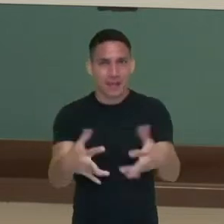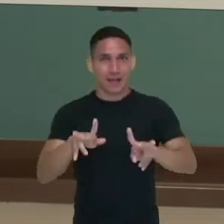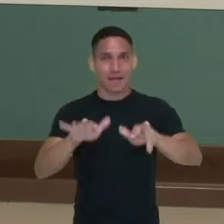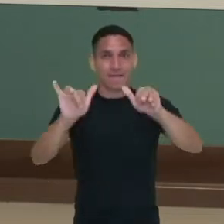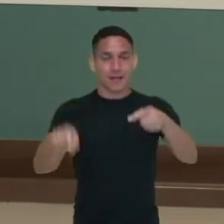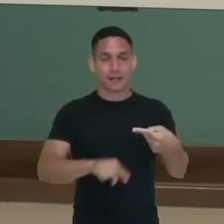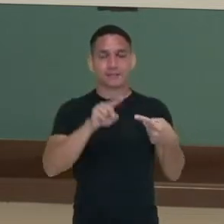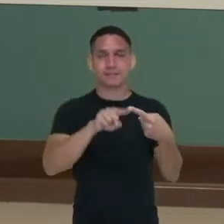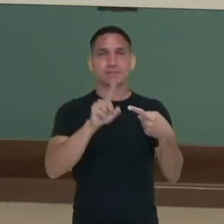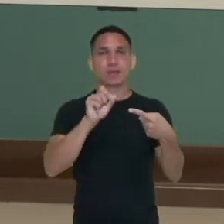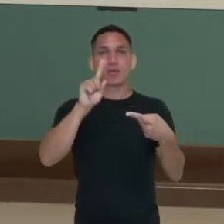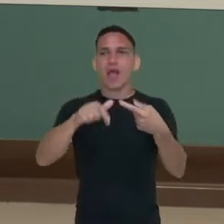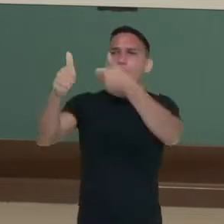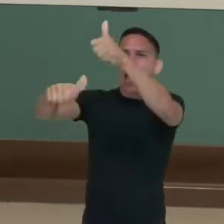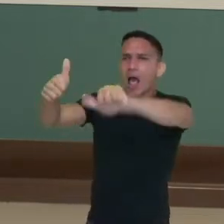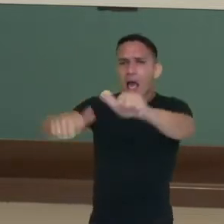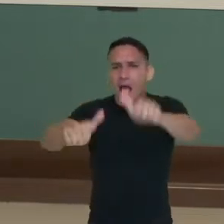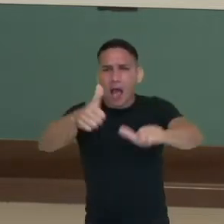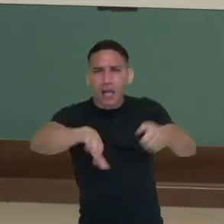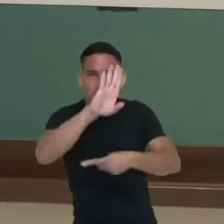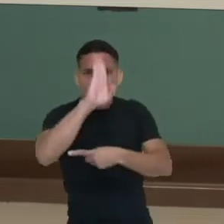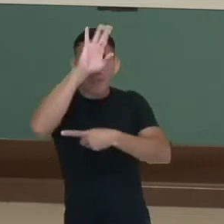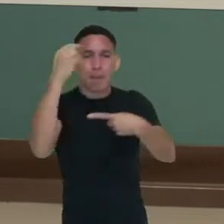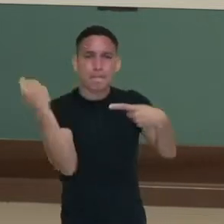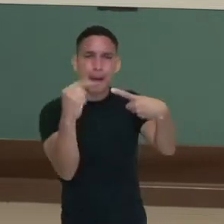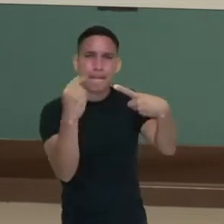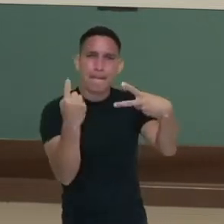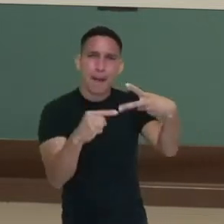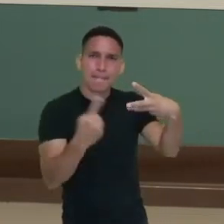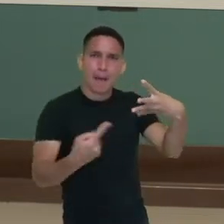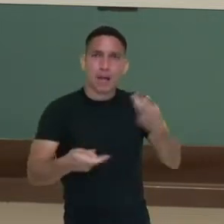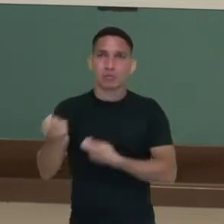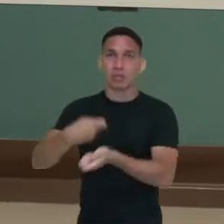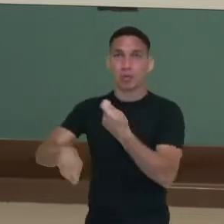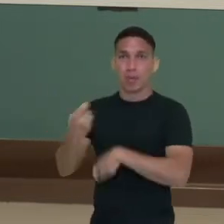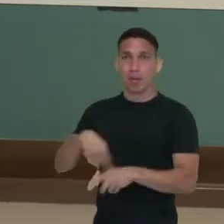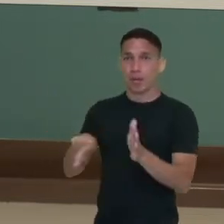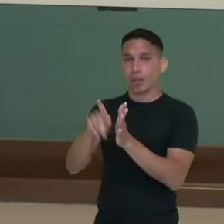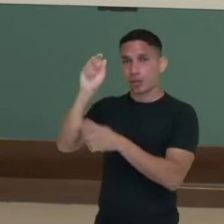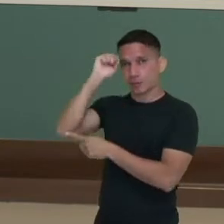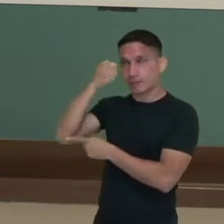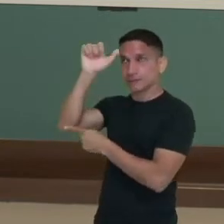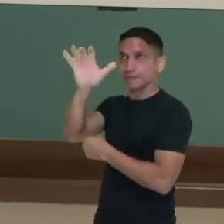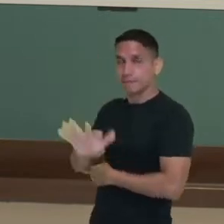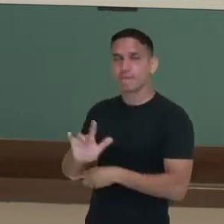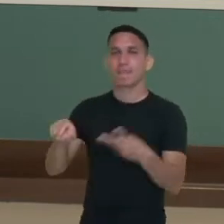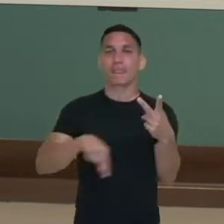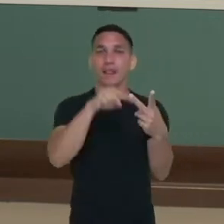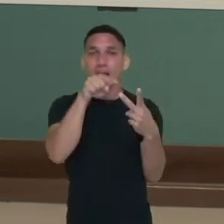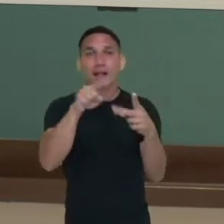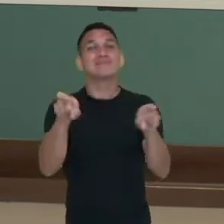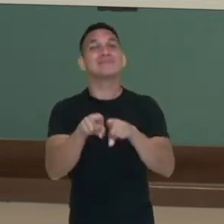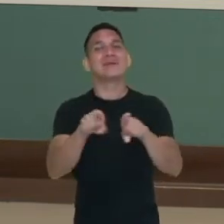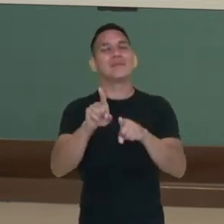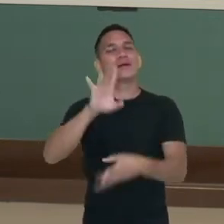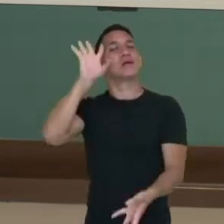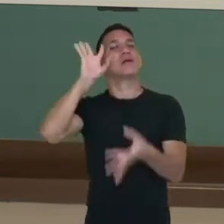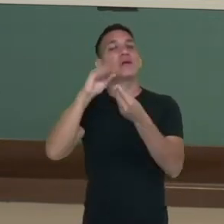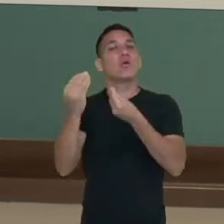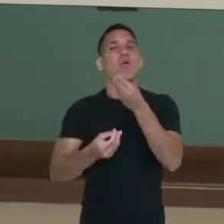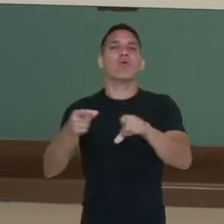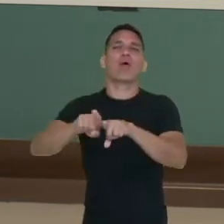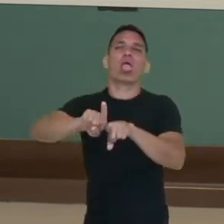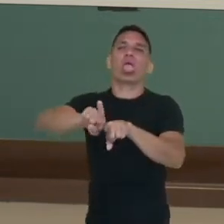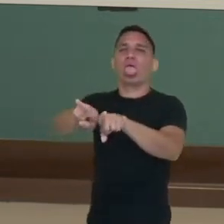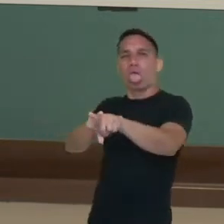Os objetivos são analisar os principais aspectos econômicos da África e também compreender o atraso no crescimento